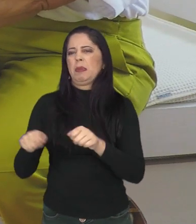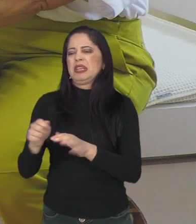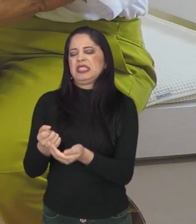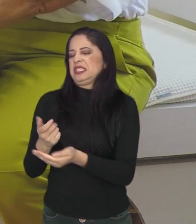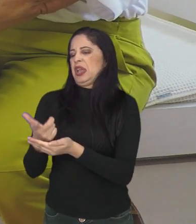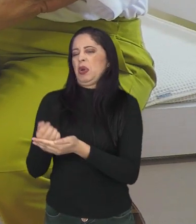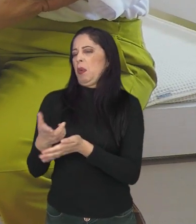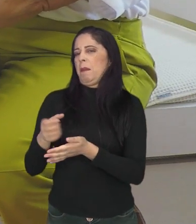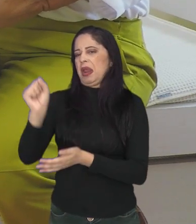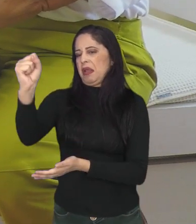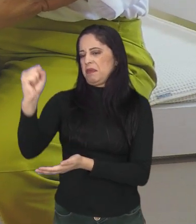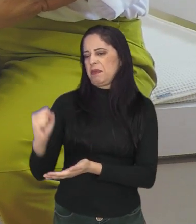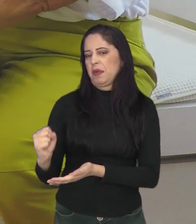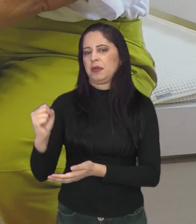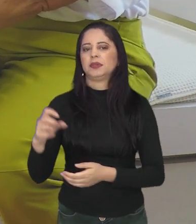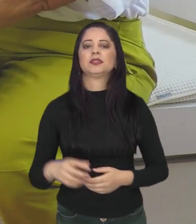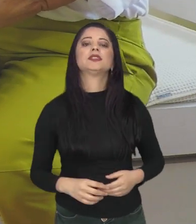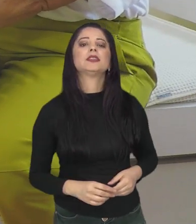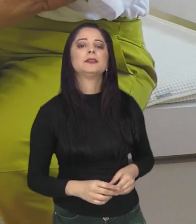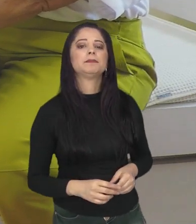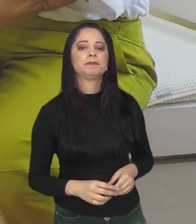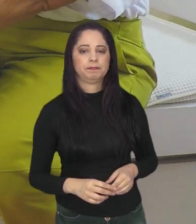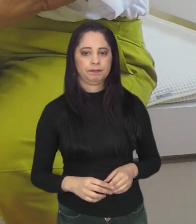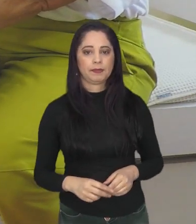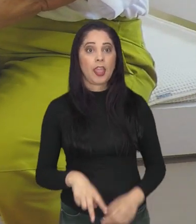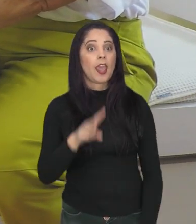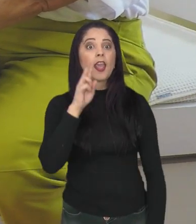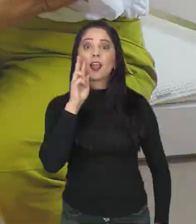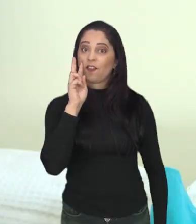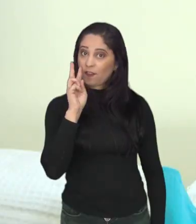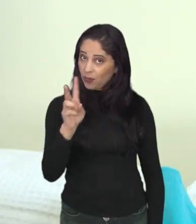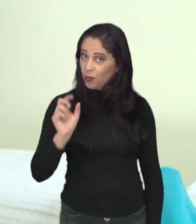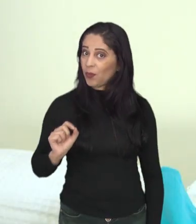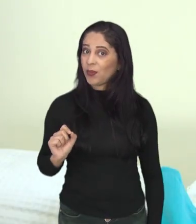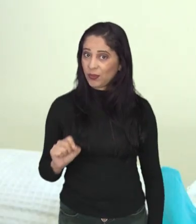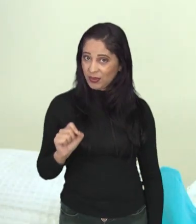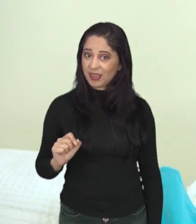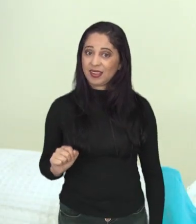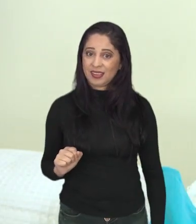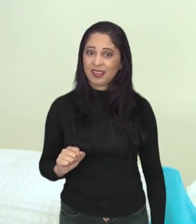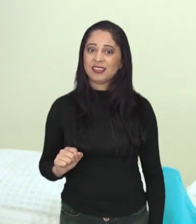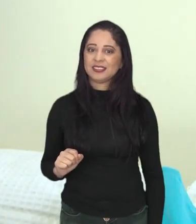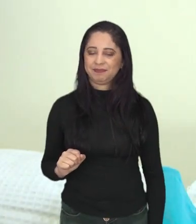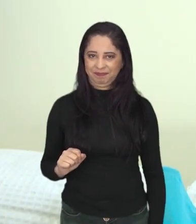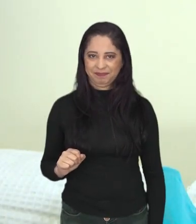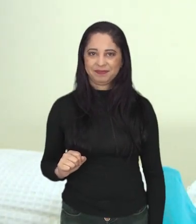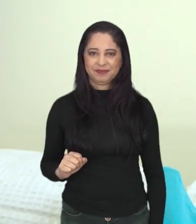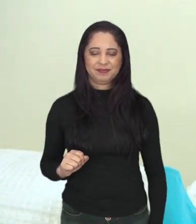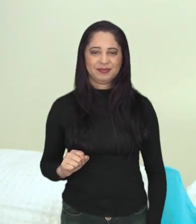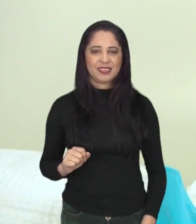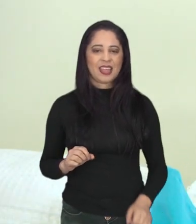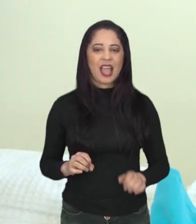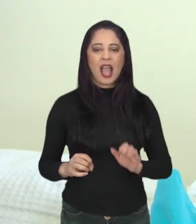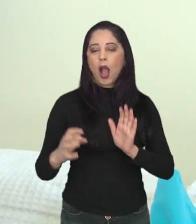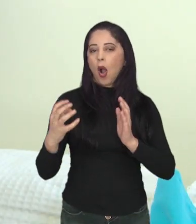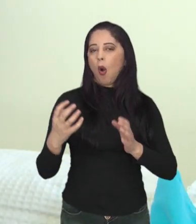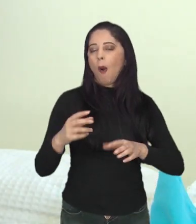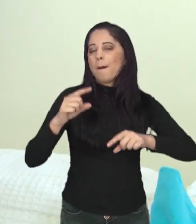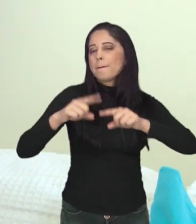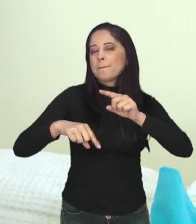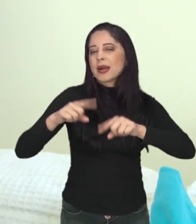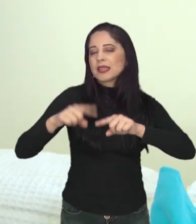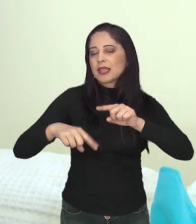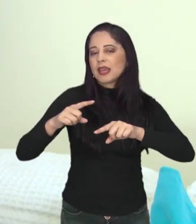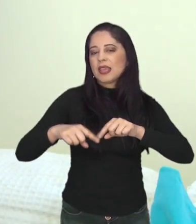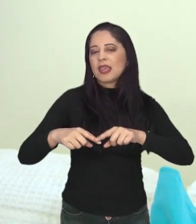pouquíssima coisa materiais bom a gente viu que a exclusividade e a estética